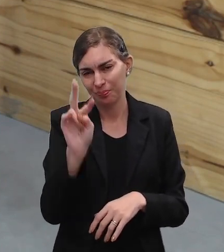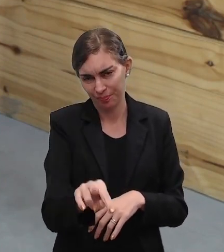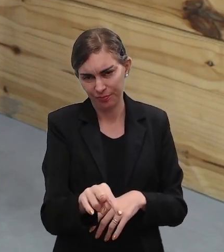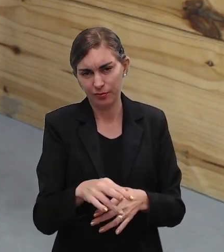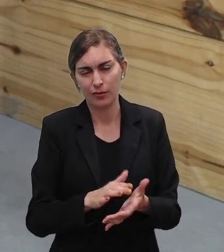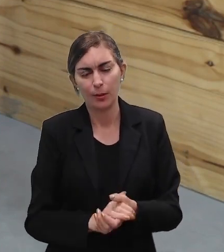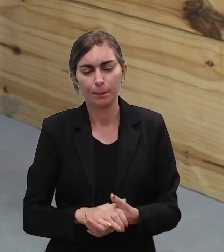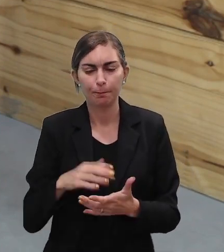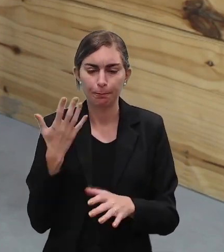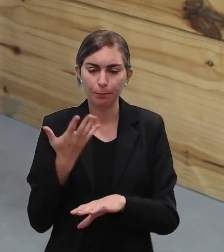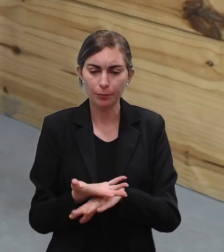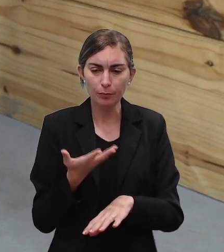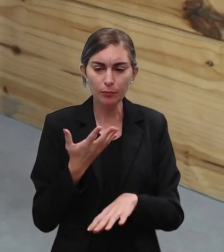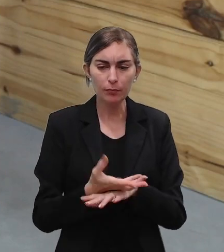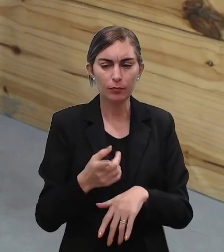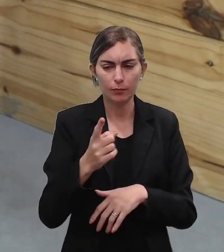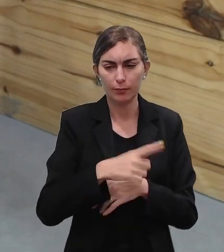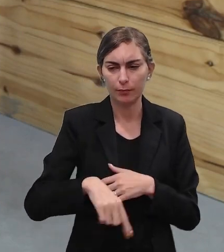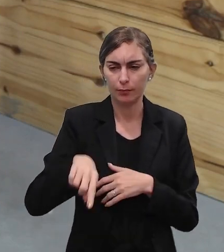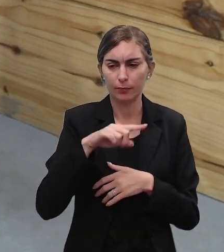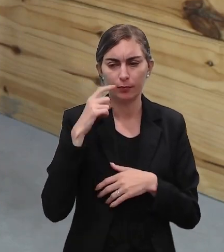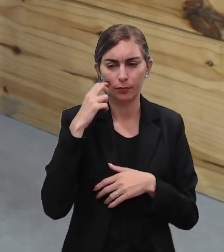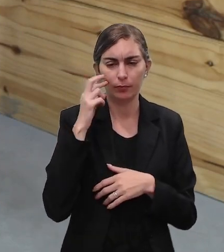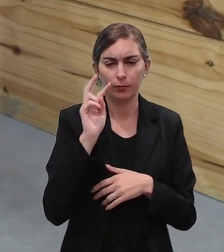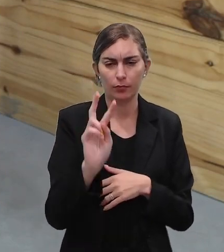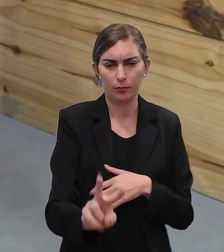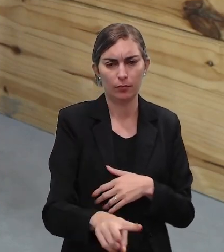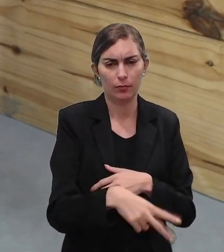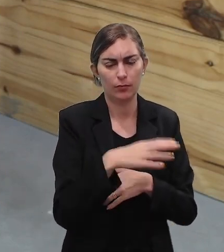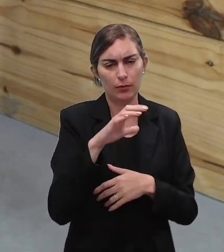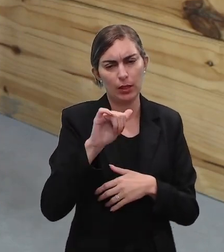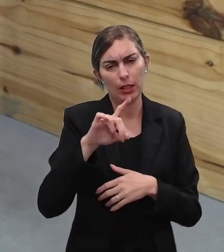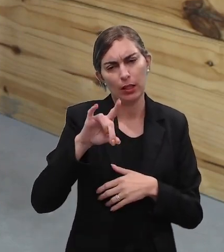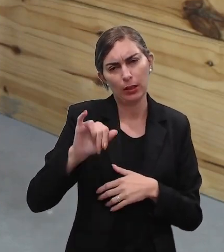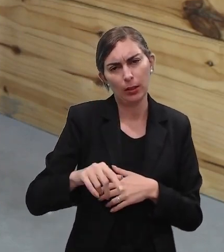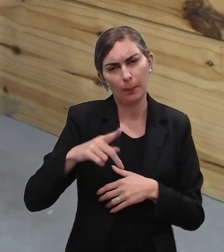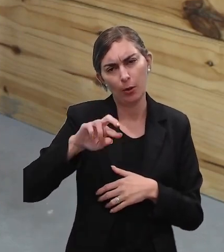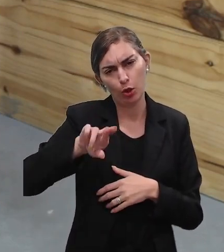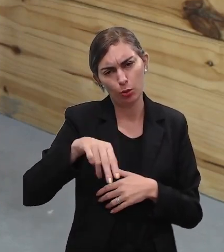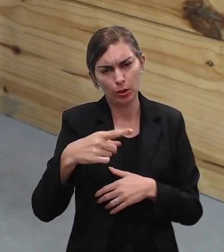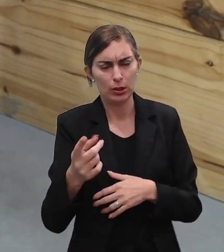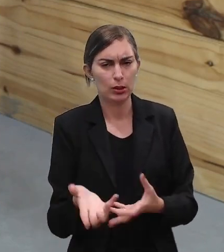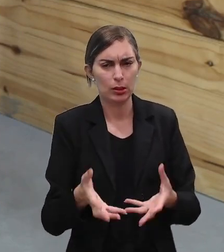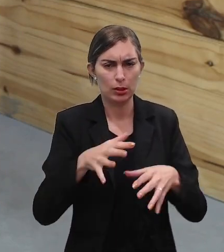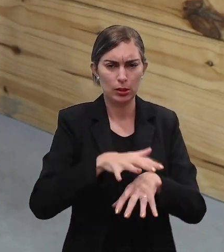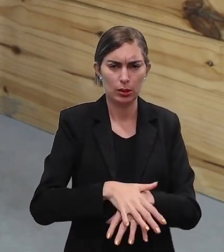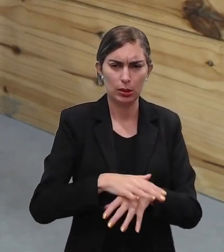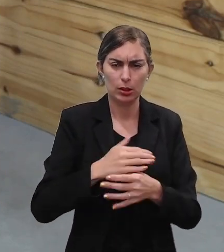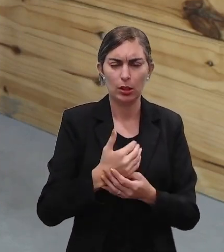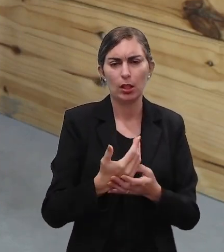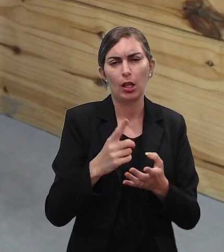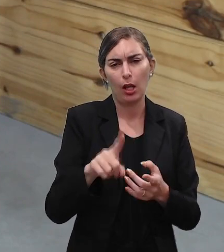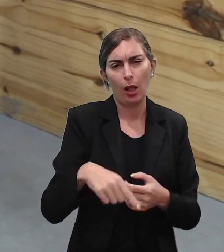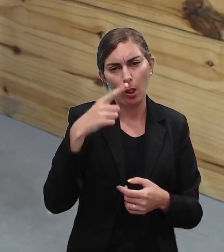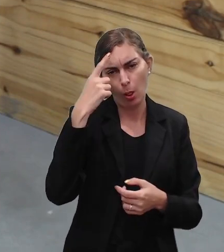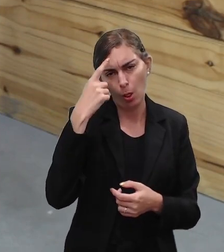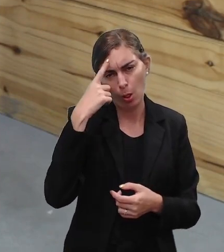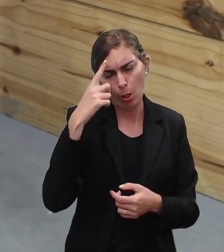essa disciplina, a gente vê que a cadeia de produção, de integração e de entrega, ela é